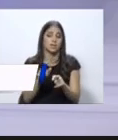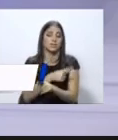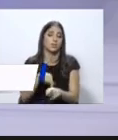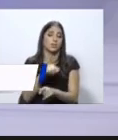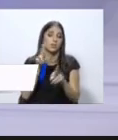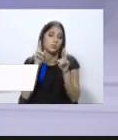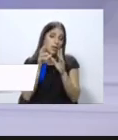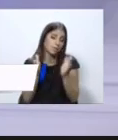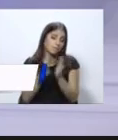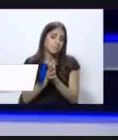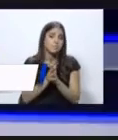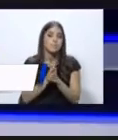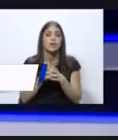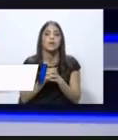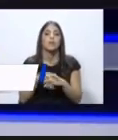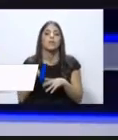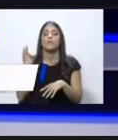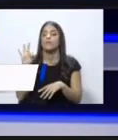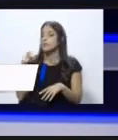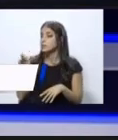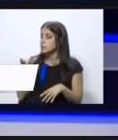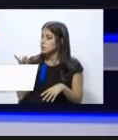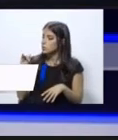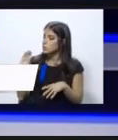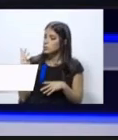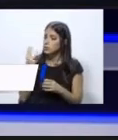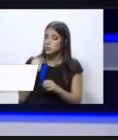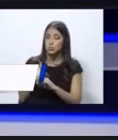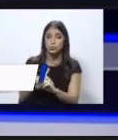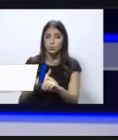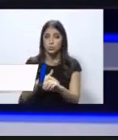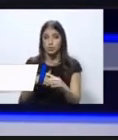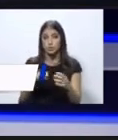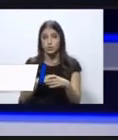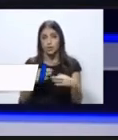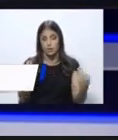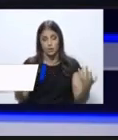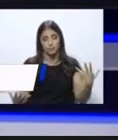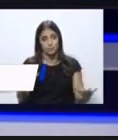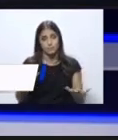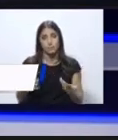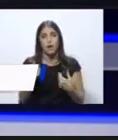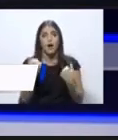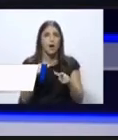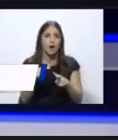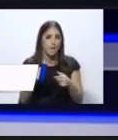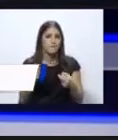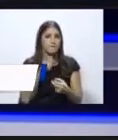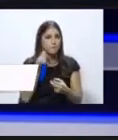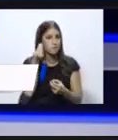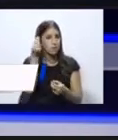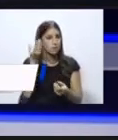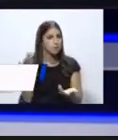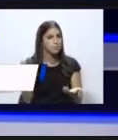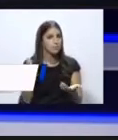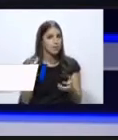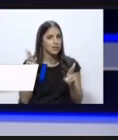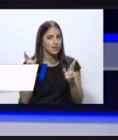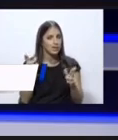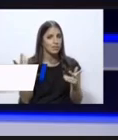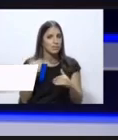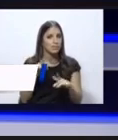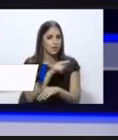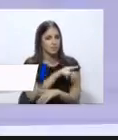esperamos. Uhum. Francisco, três jogadores em relação a quem há elevadas expectativas, sendo que este brasileiro aqui até tem uma alcunha muito